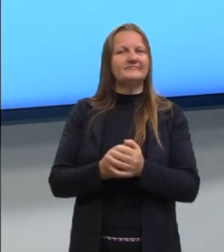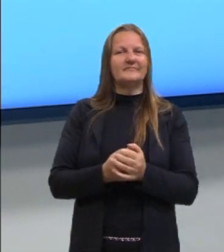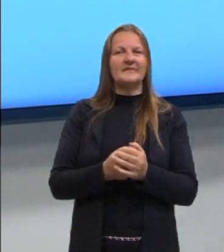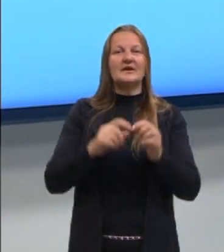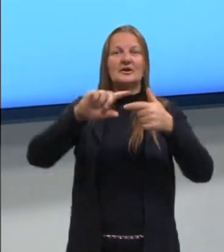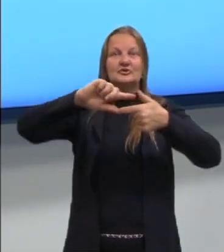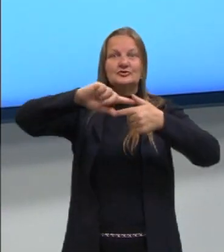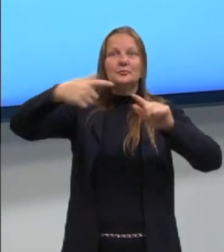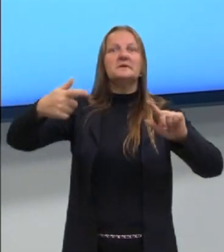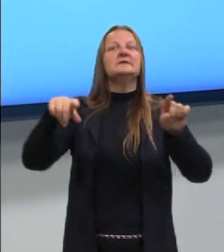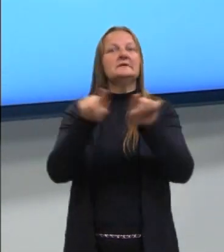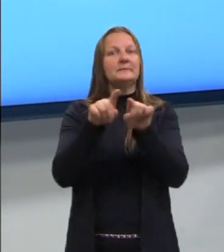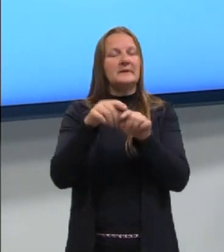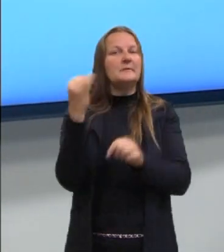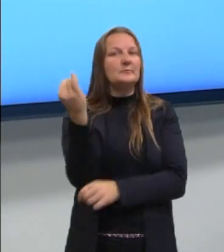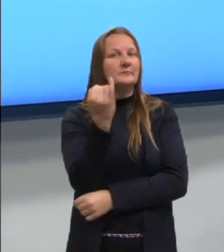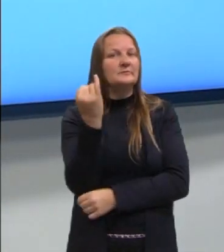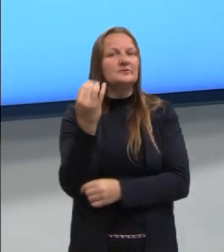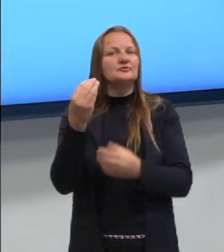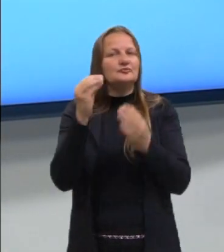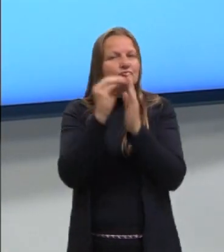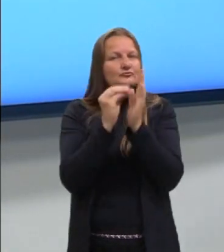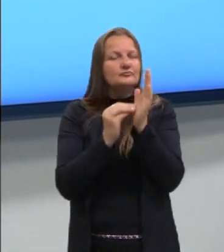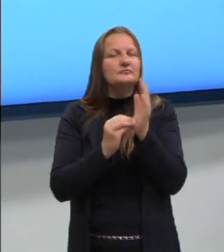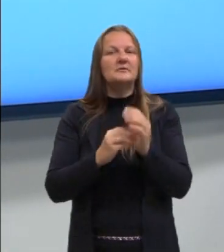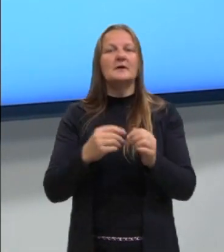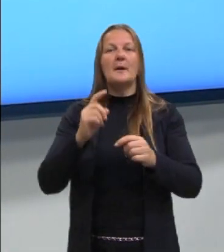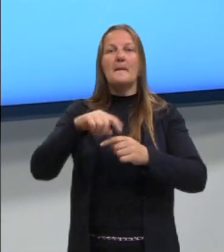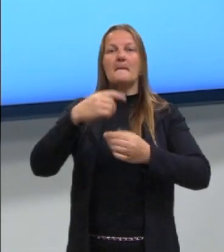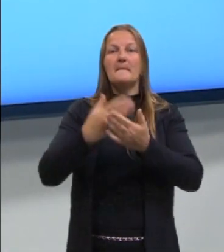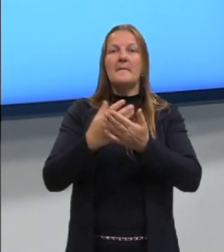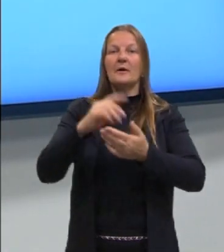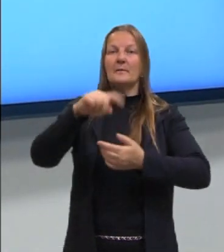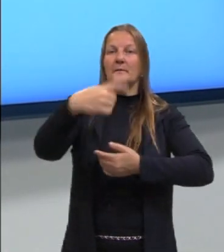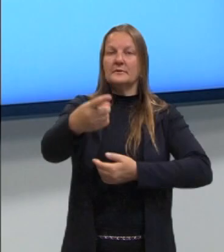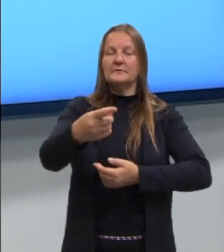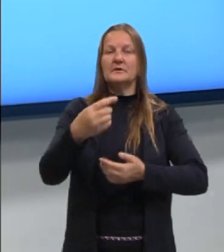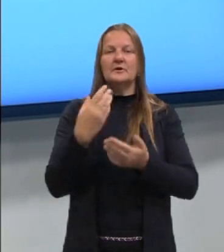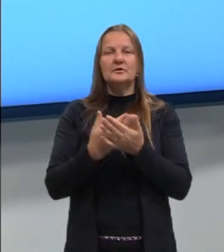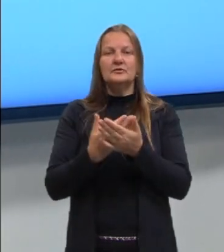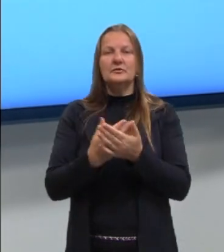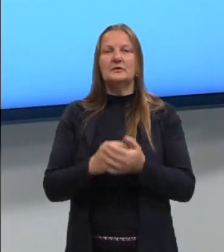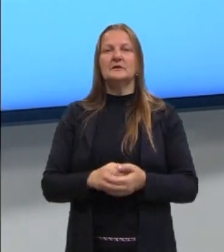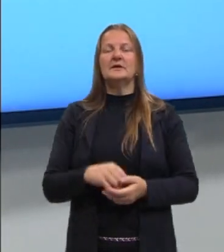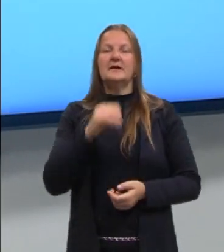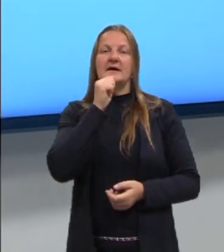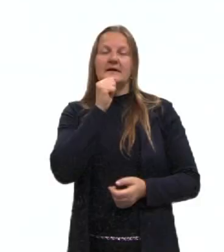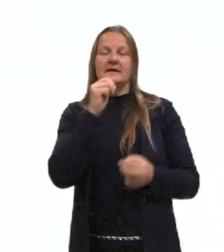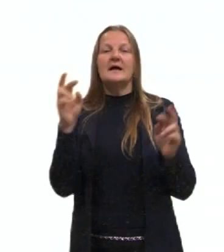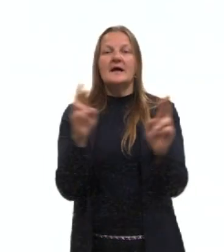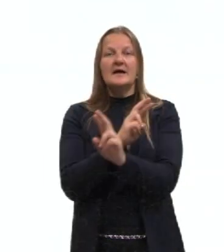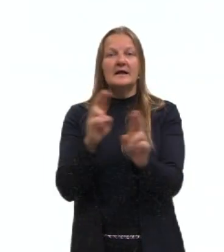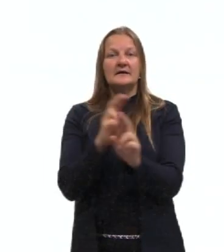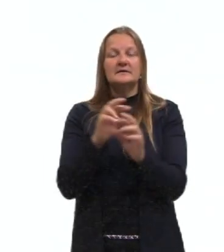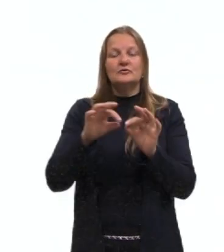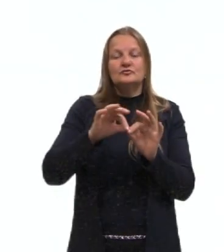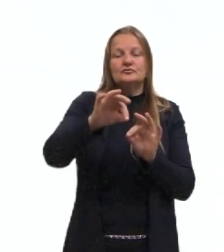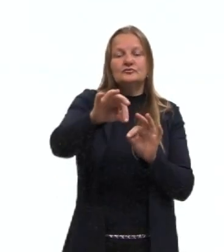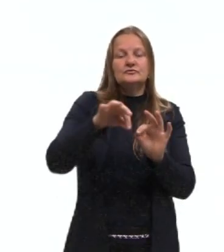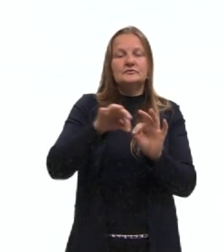da geometria, que também vai ser muito importante. Nas próximas aulas, então, nós vamos estudar ainda essa relação de